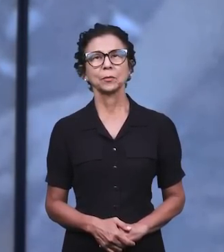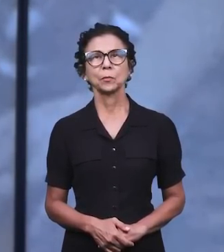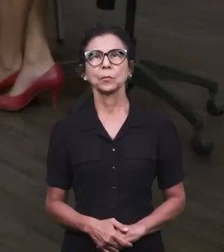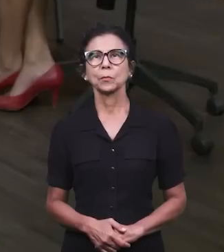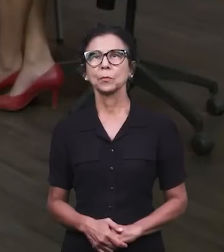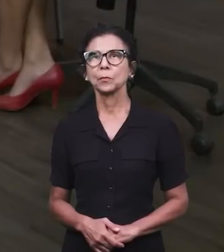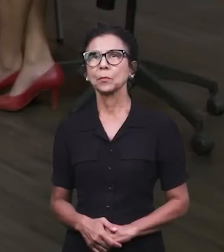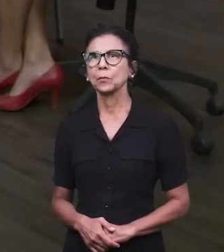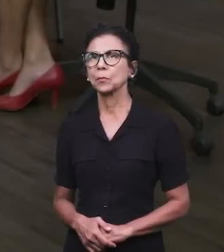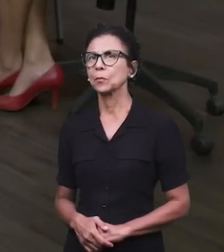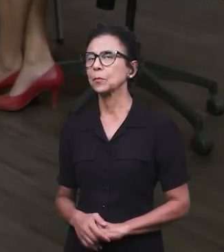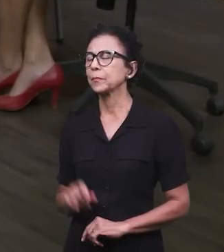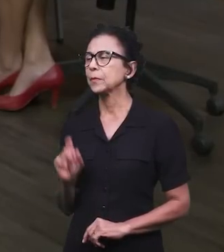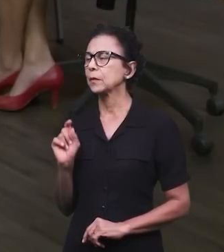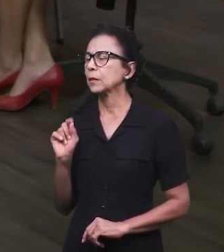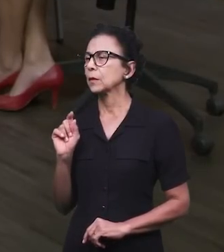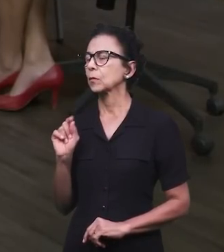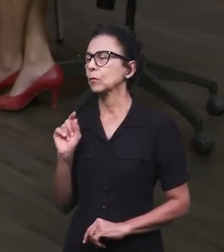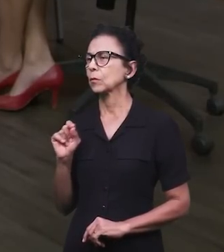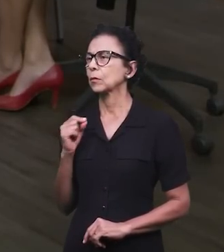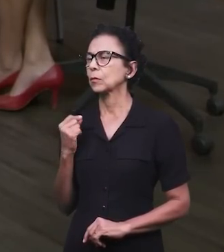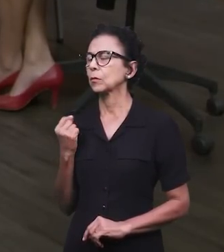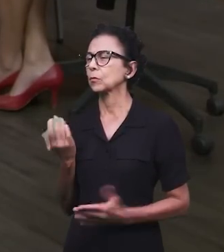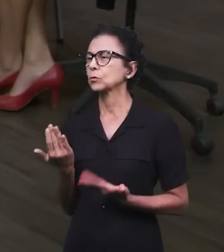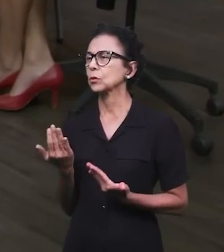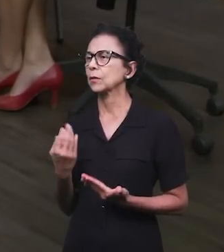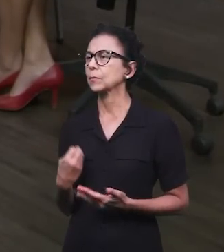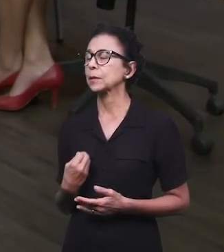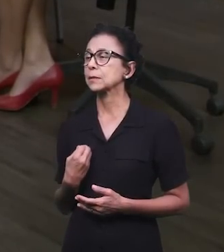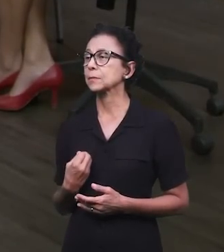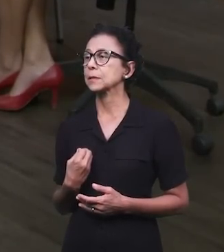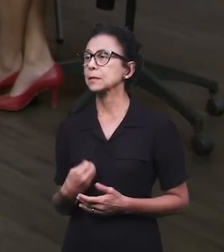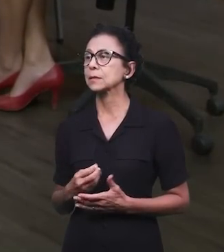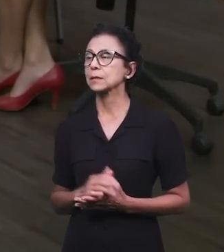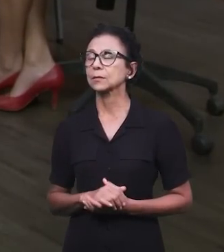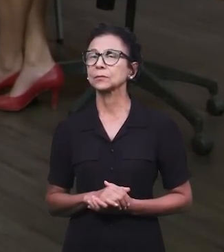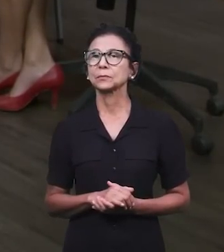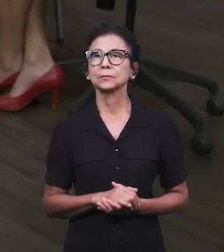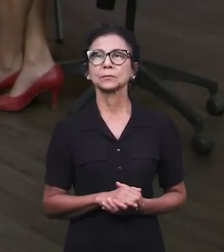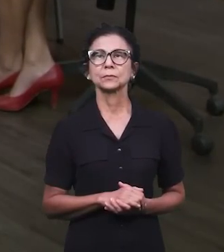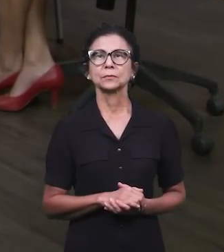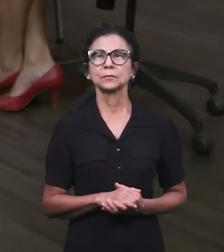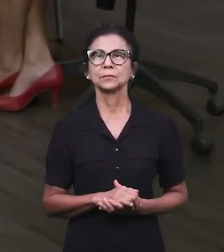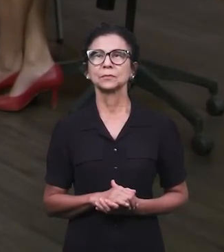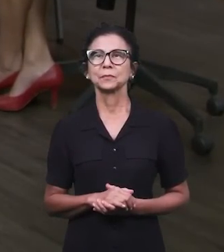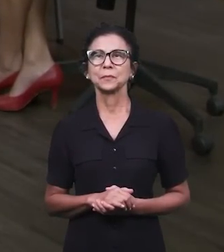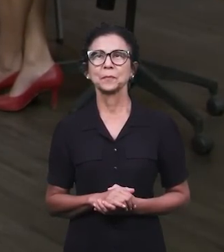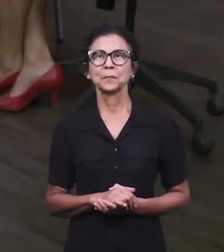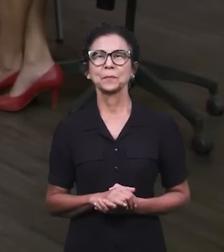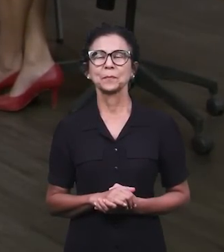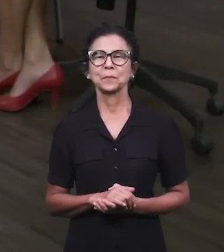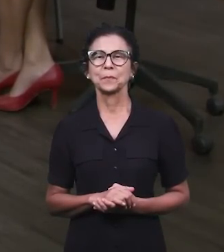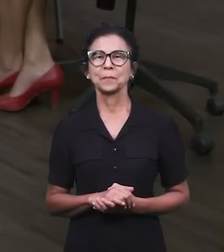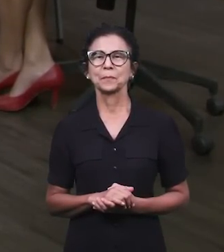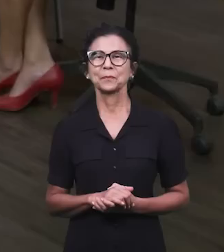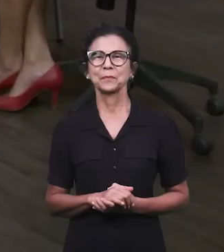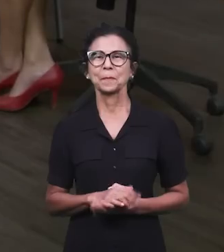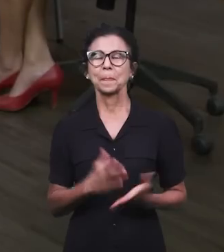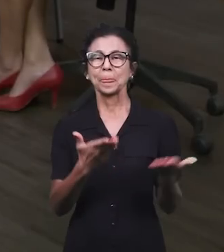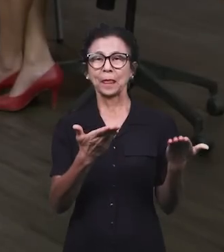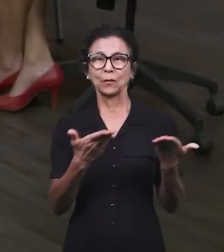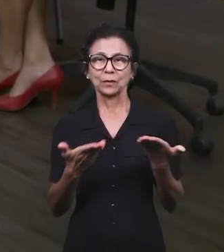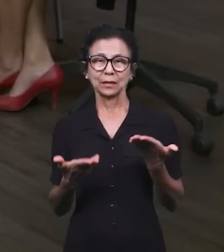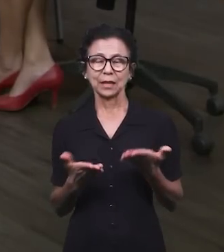é que está a participação dos nossos jovens? Fique à vontade. Sim, nós vamos convidar aqueles que não assistiram o primeiro episódio para